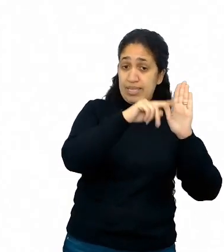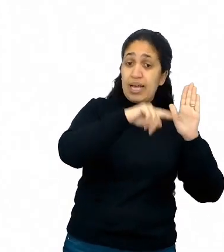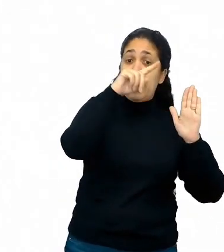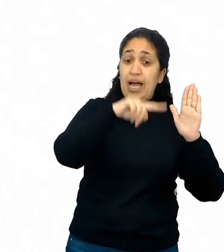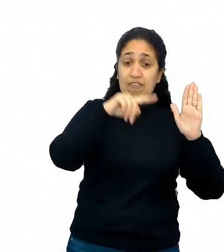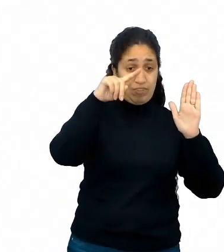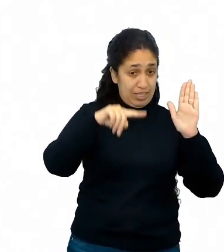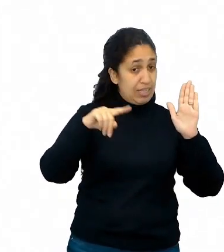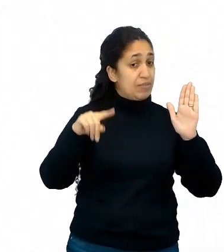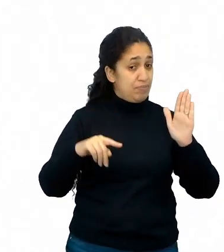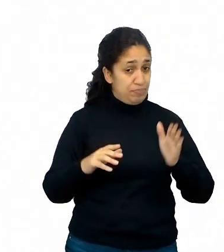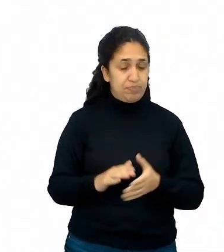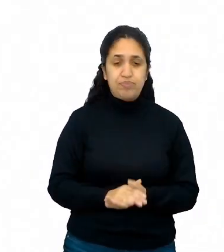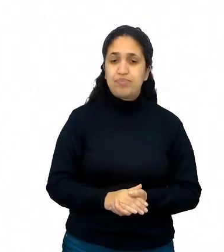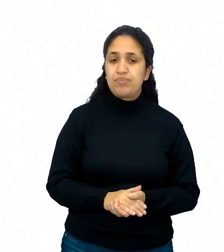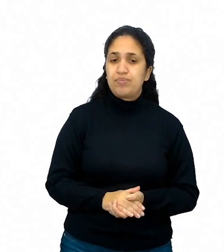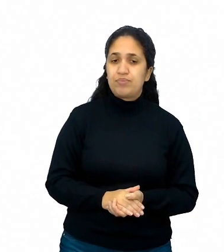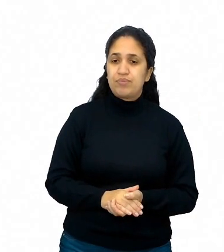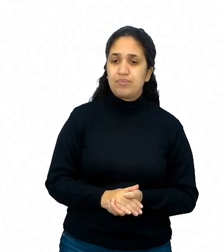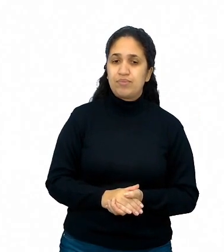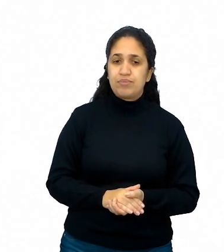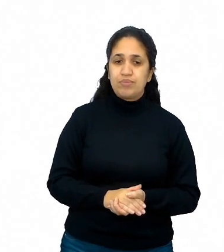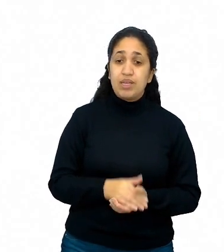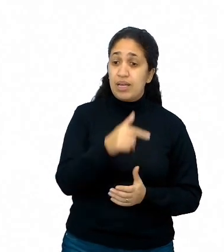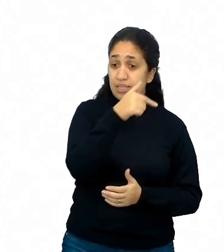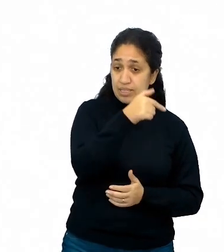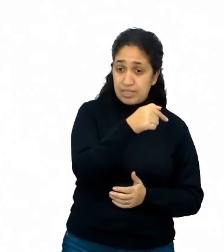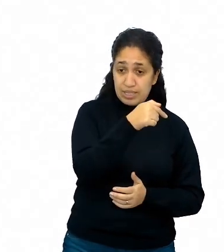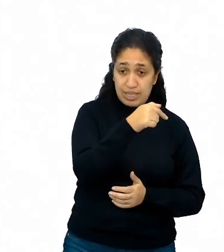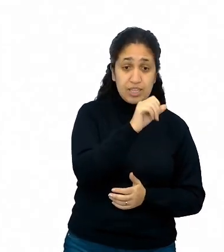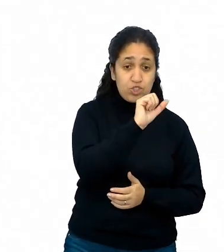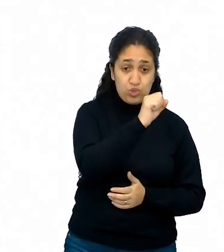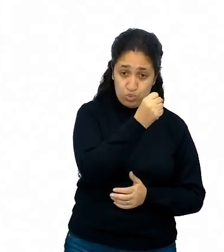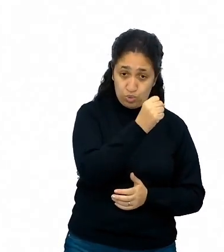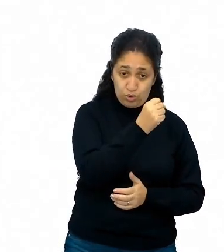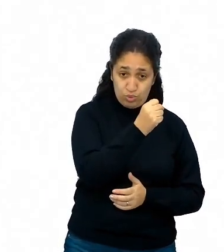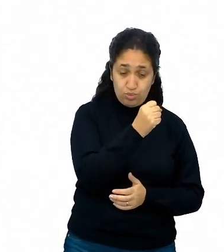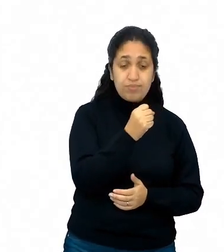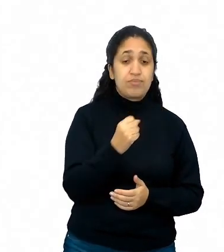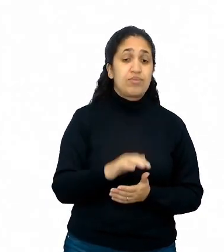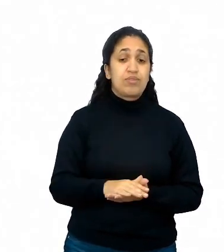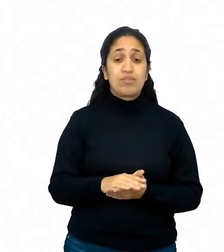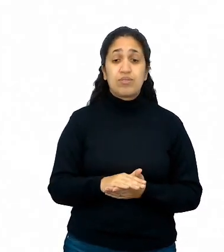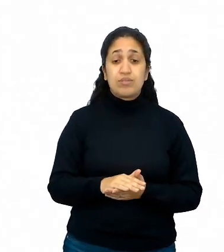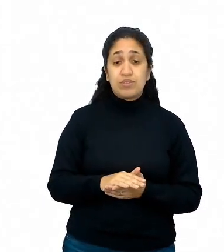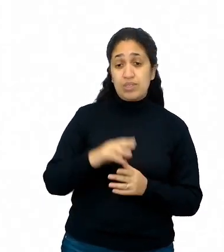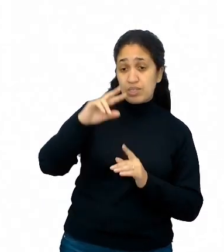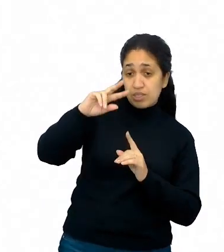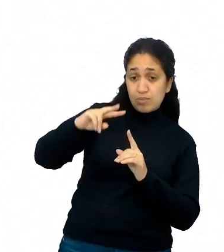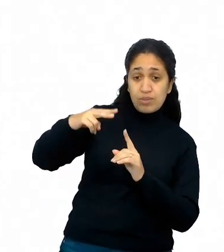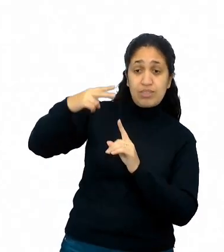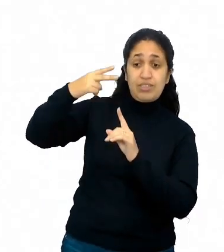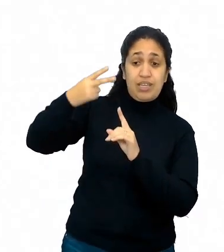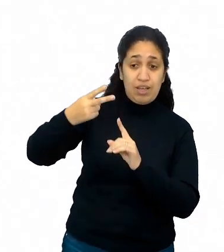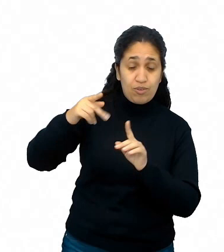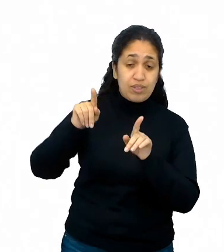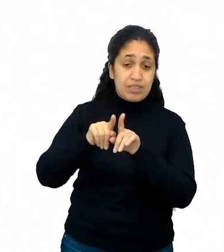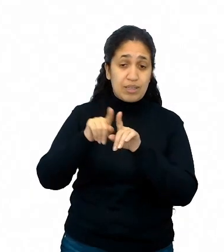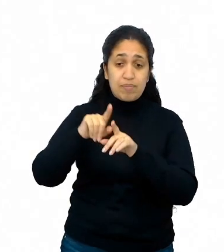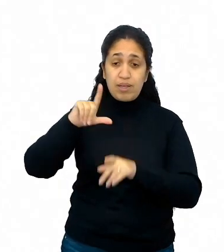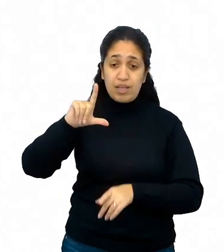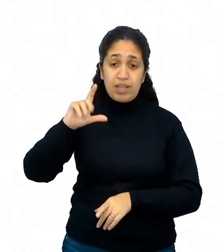representação gráfica. A 7 e 8 são as funções